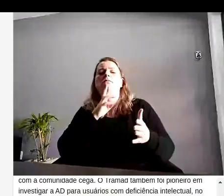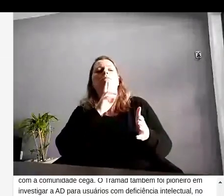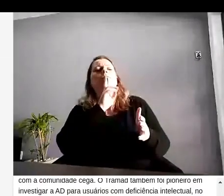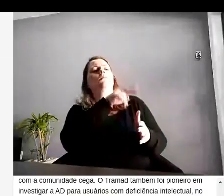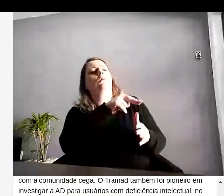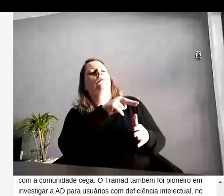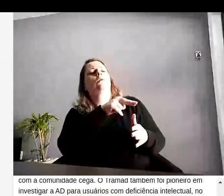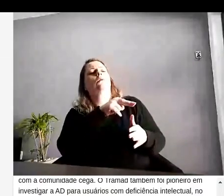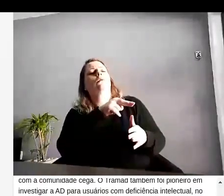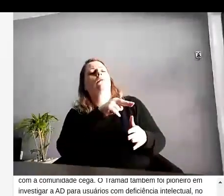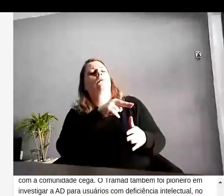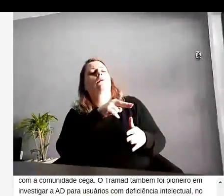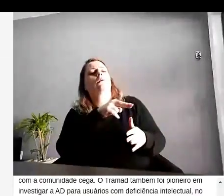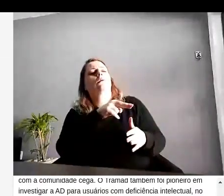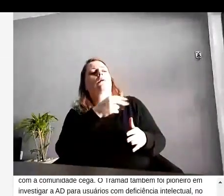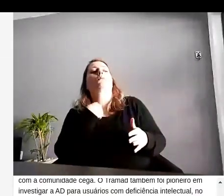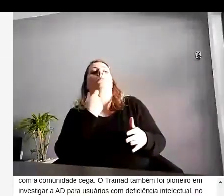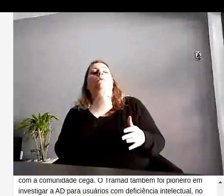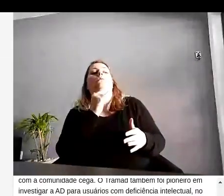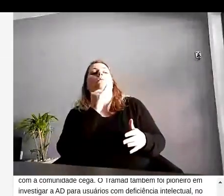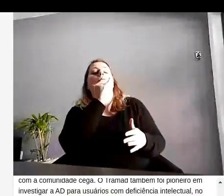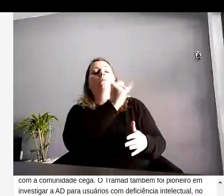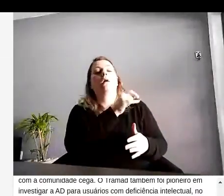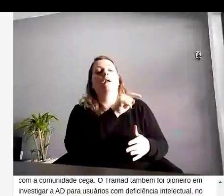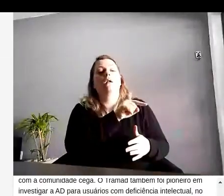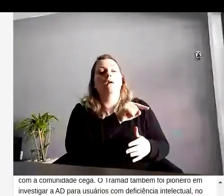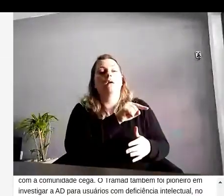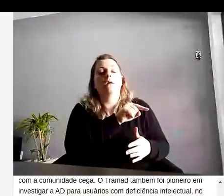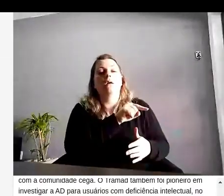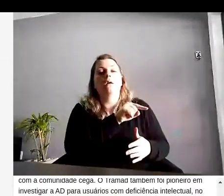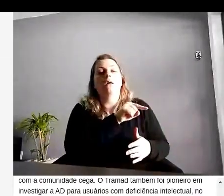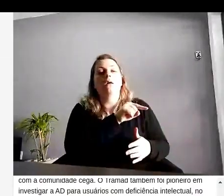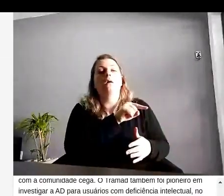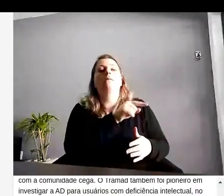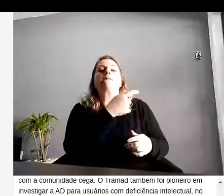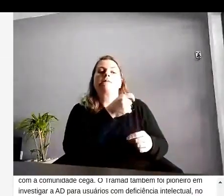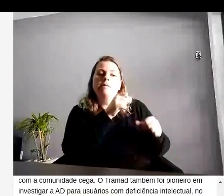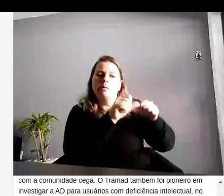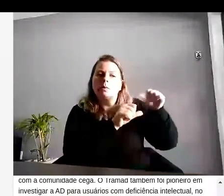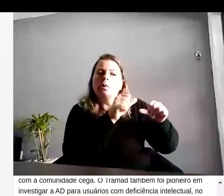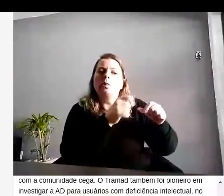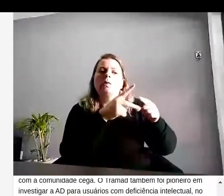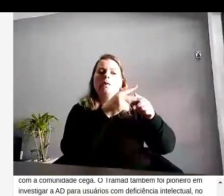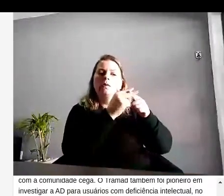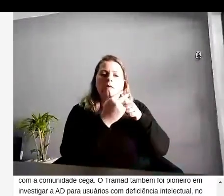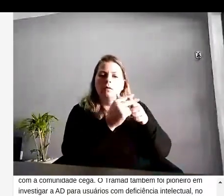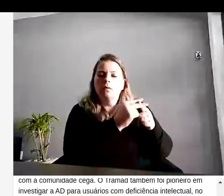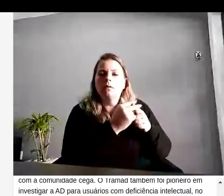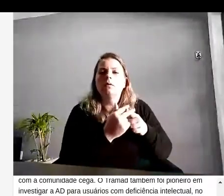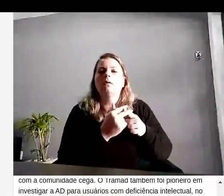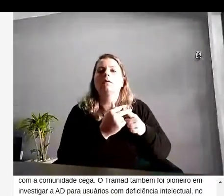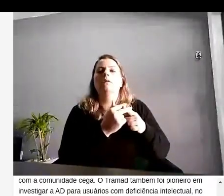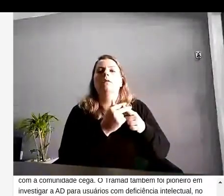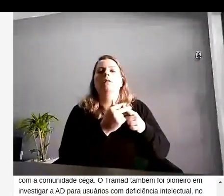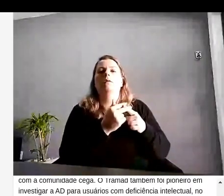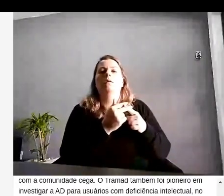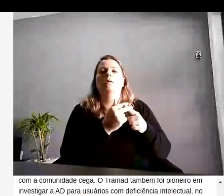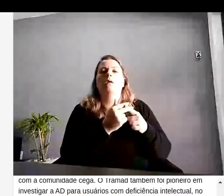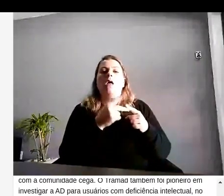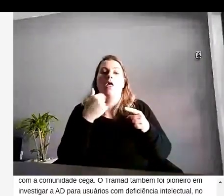quando eu acho necessário que algo seja modificado, eu não só aponto o que deve ser